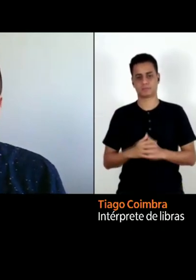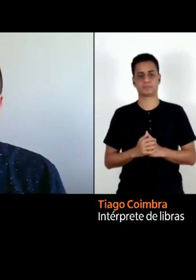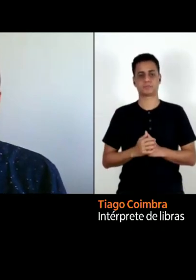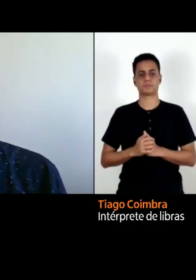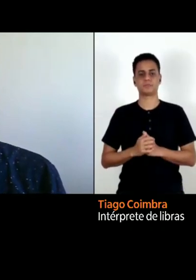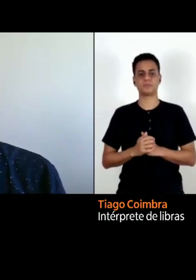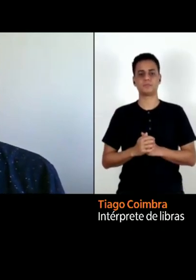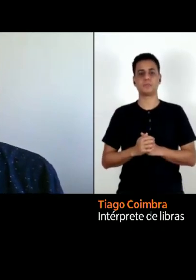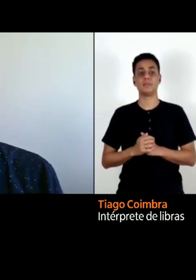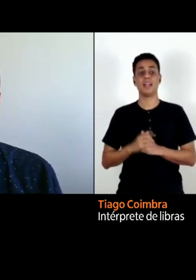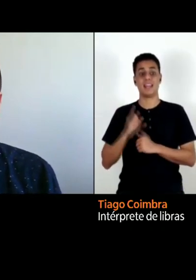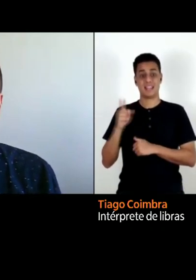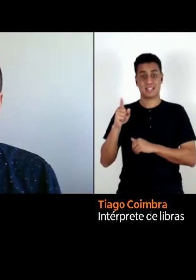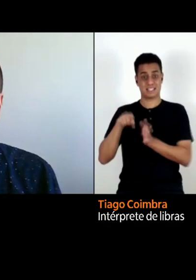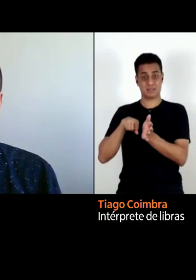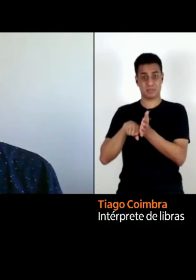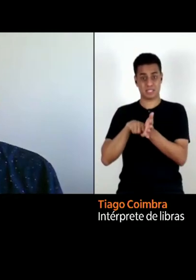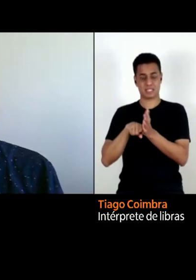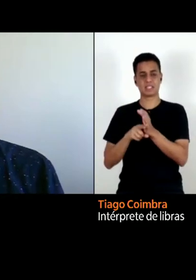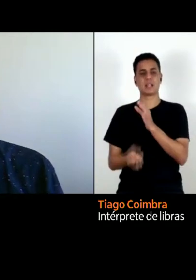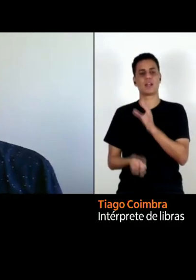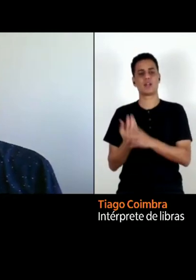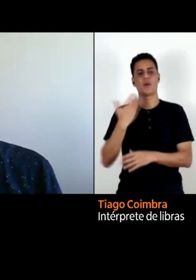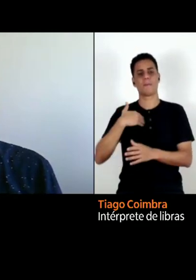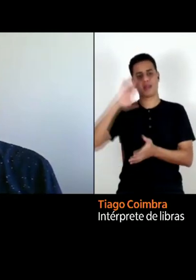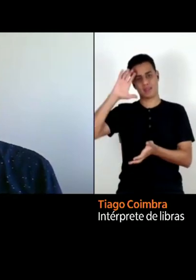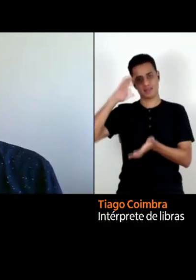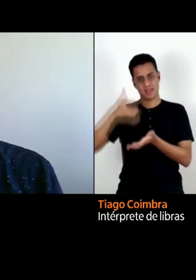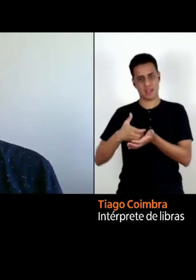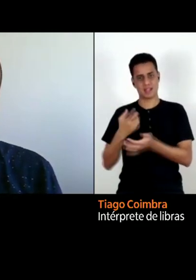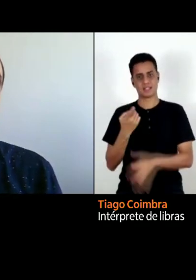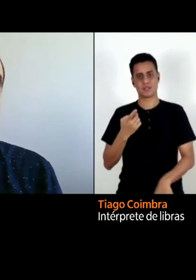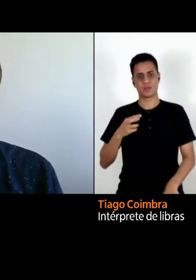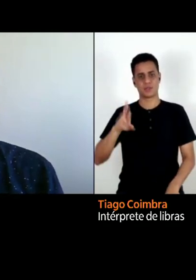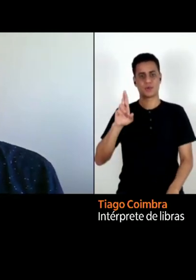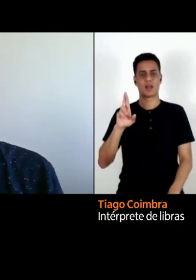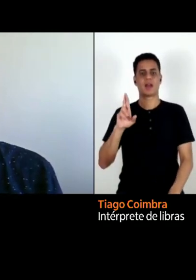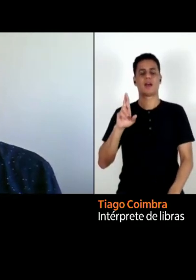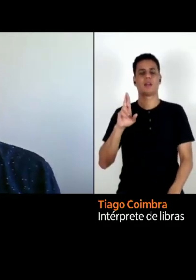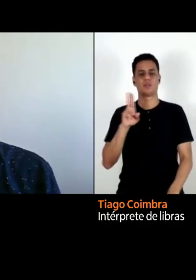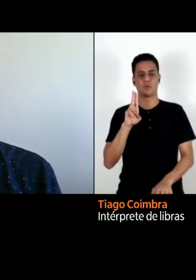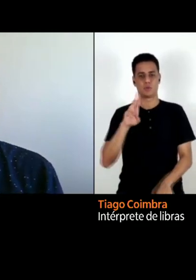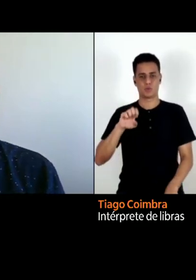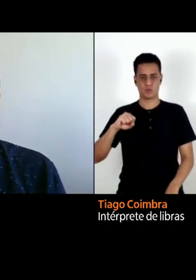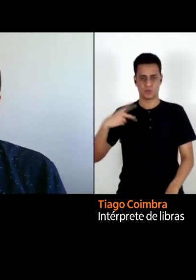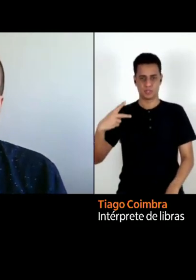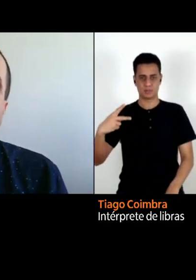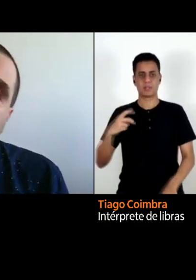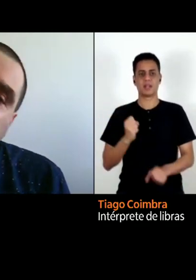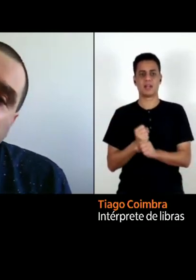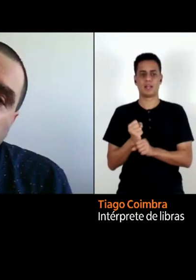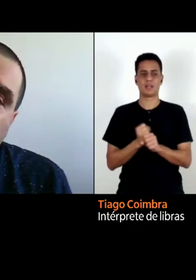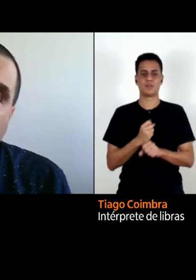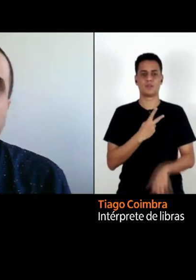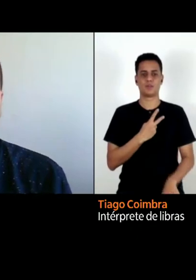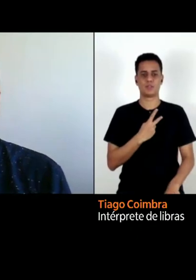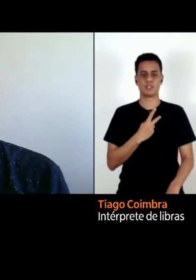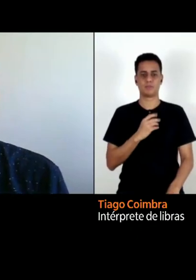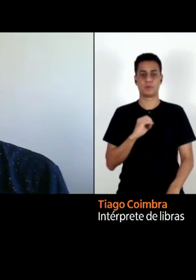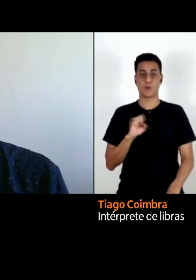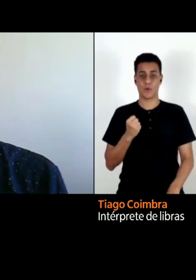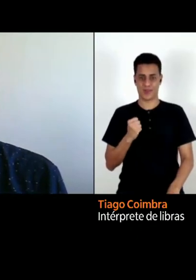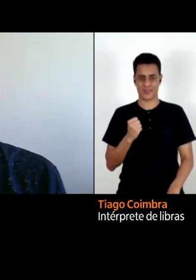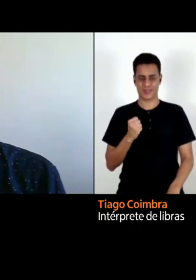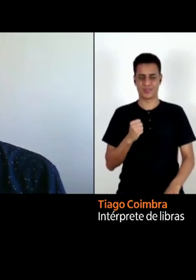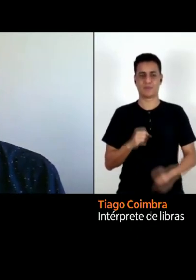originou minha tese de doutorado na USP em 2008, 10 anos antes desse artigo. A tese se chama